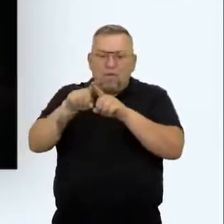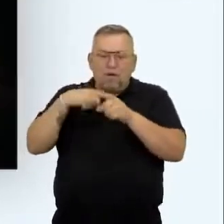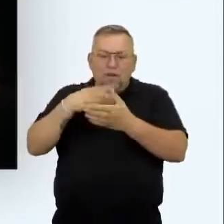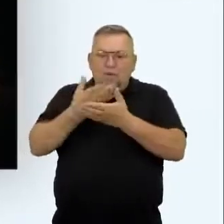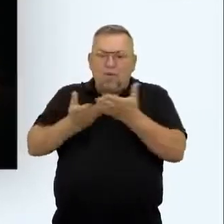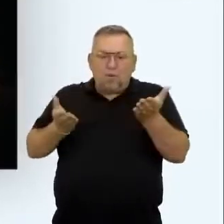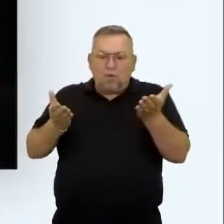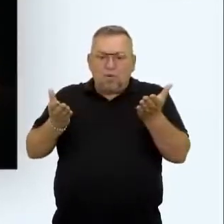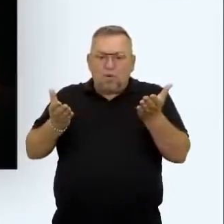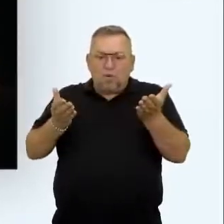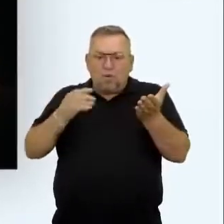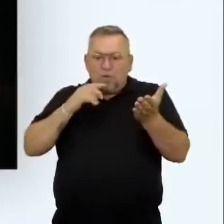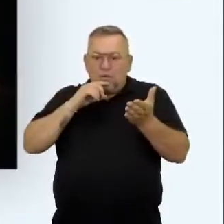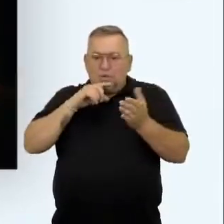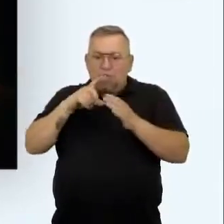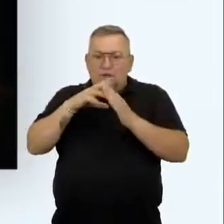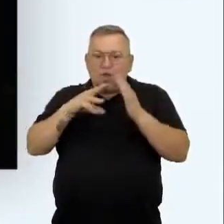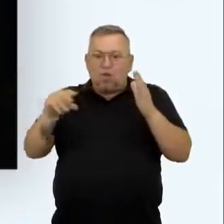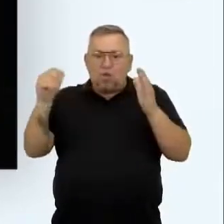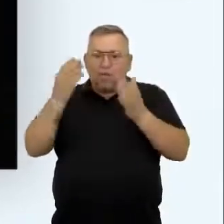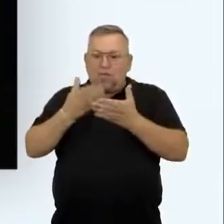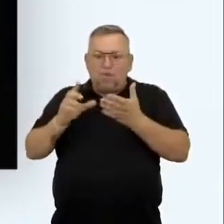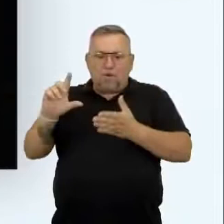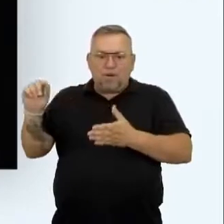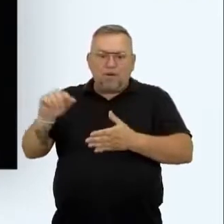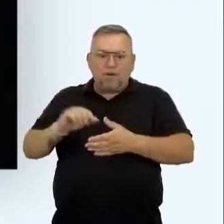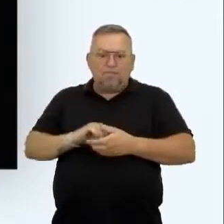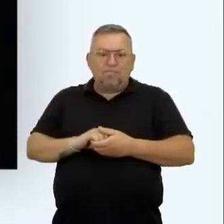sombra. Oh, oh.